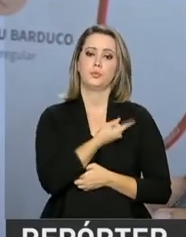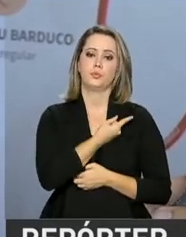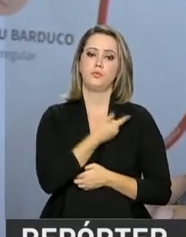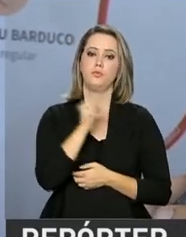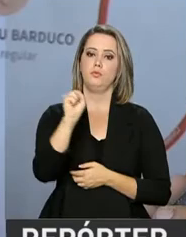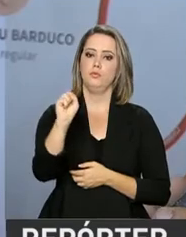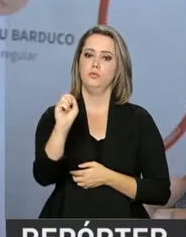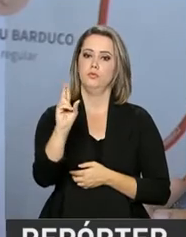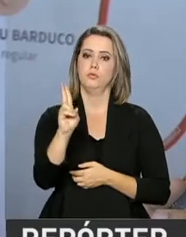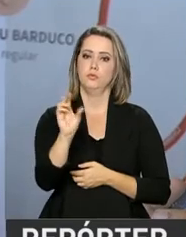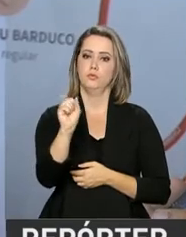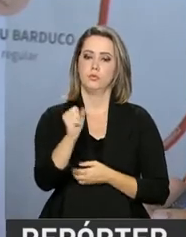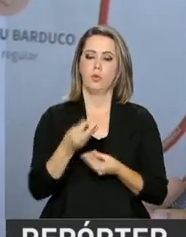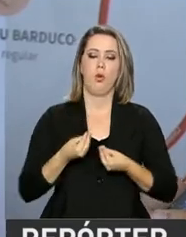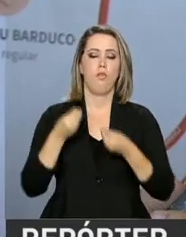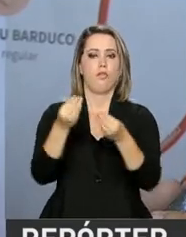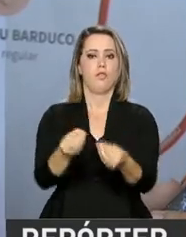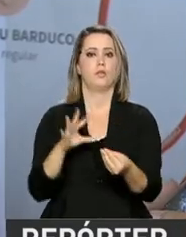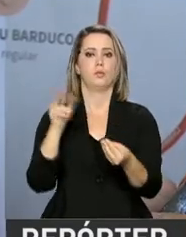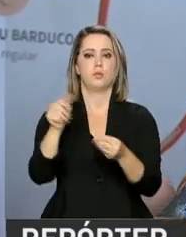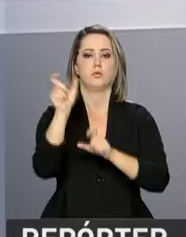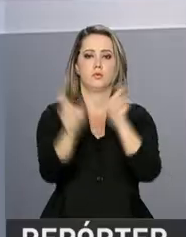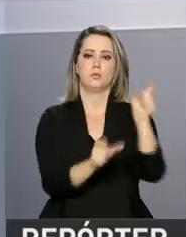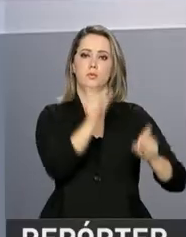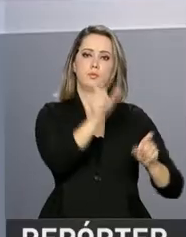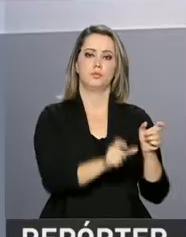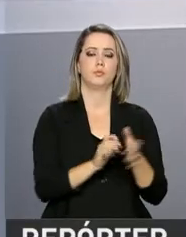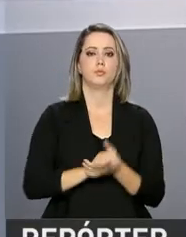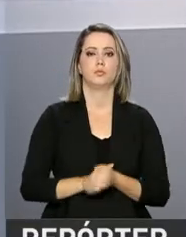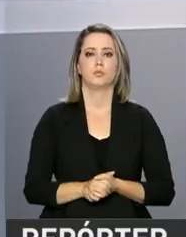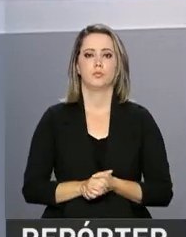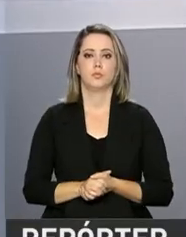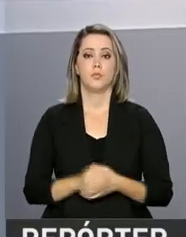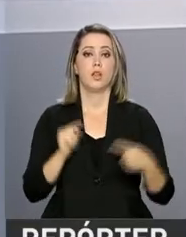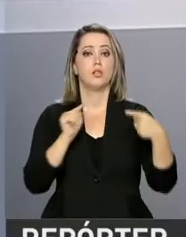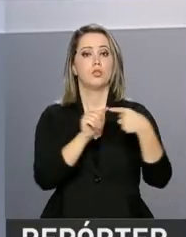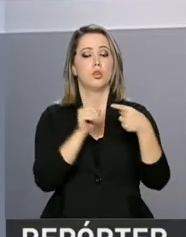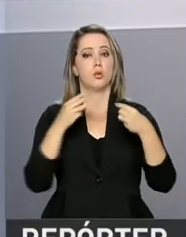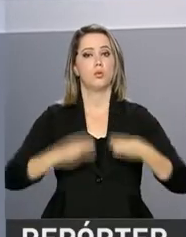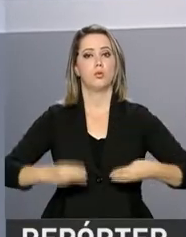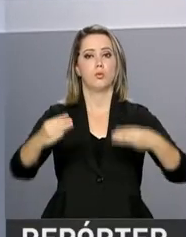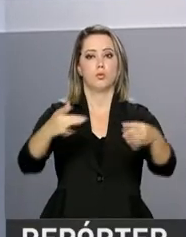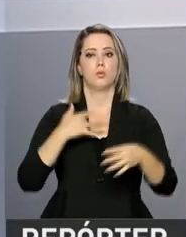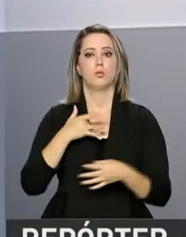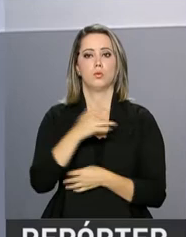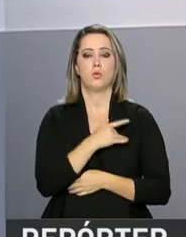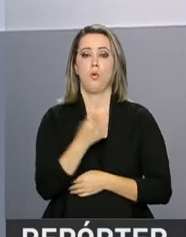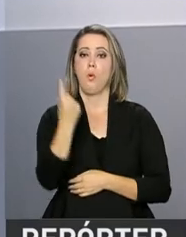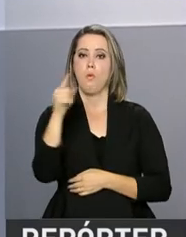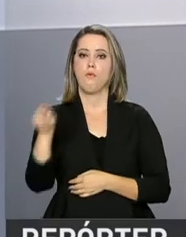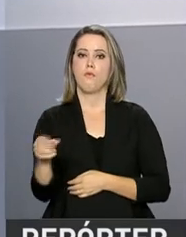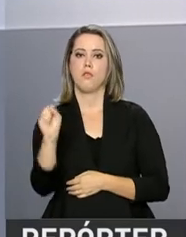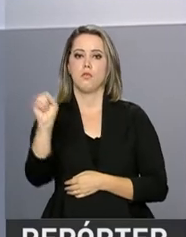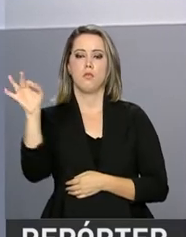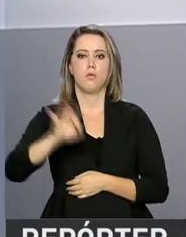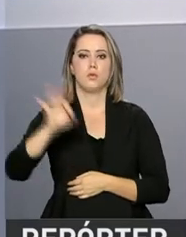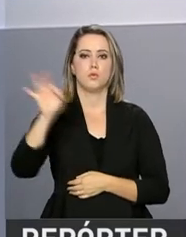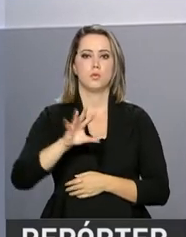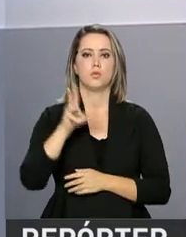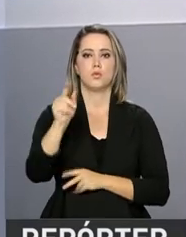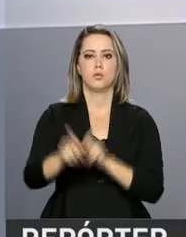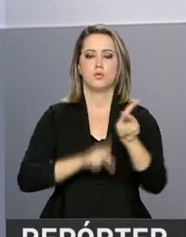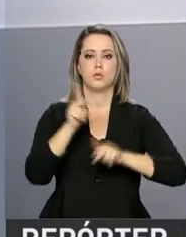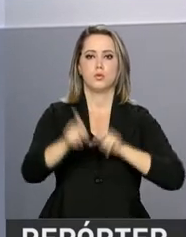sus propicia para todos os brasileiros de acordo com o ministério da saúde 1,8 por cento da população